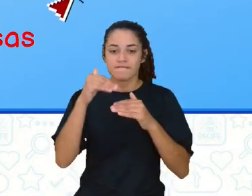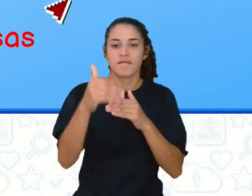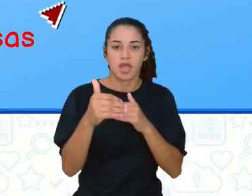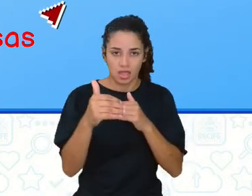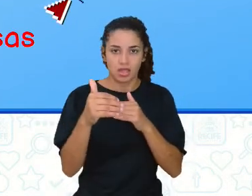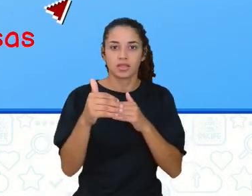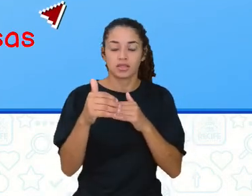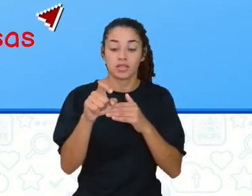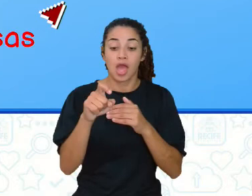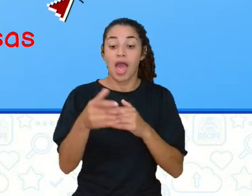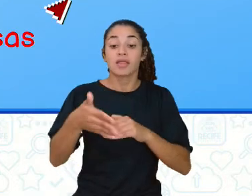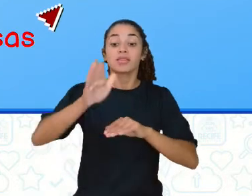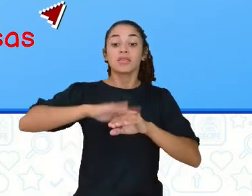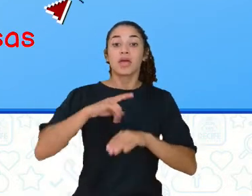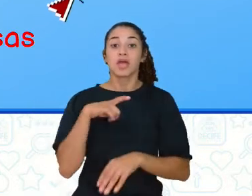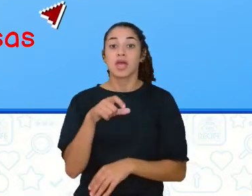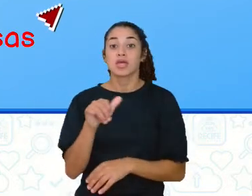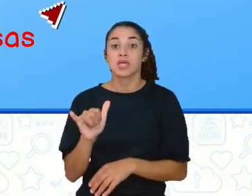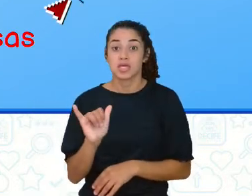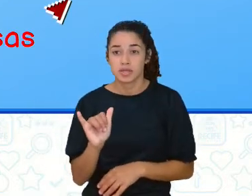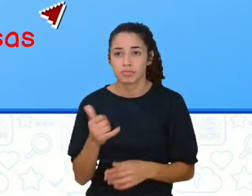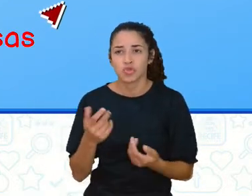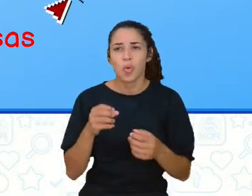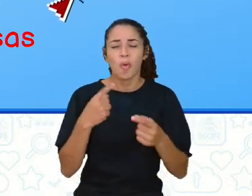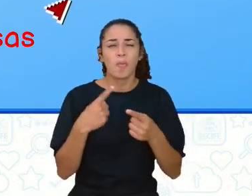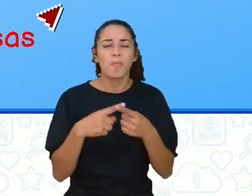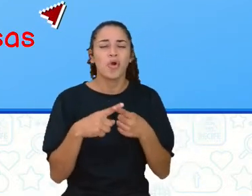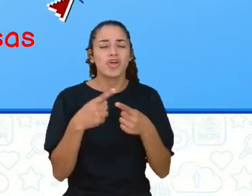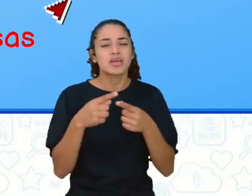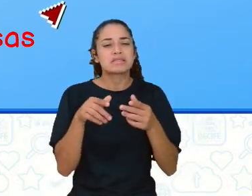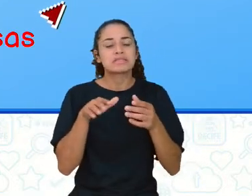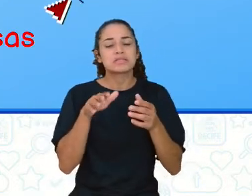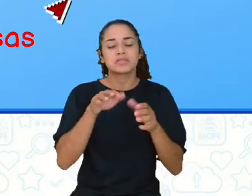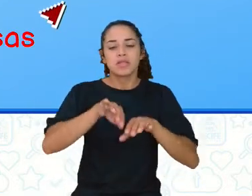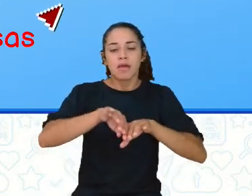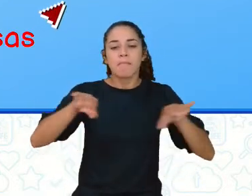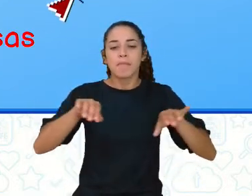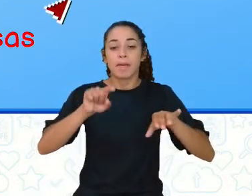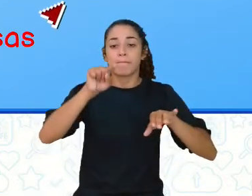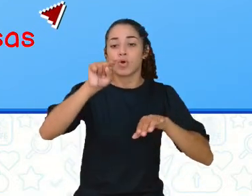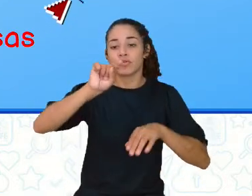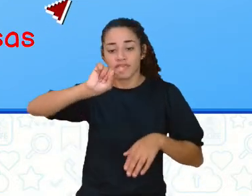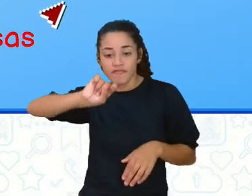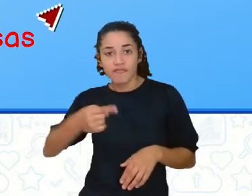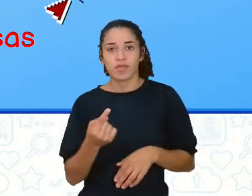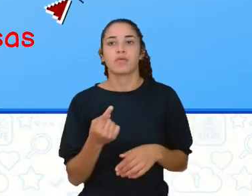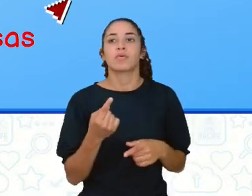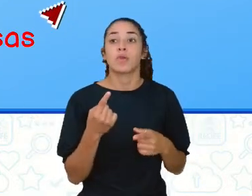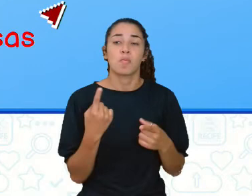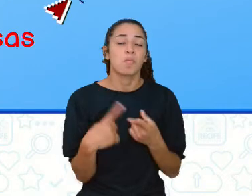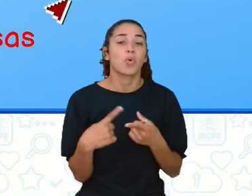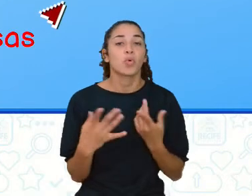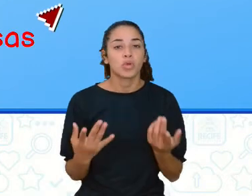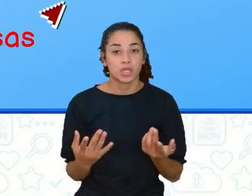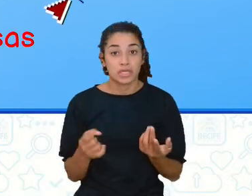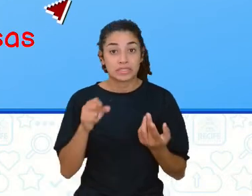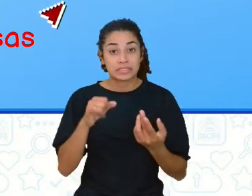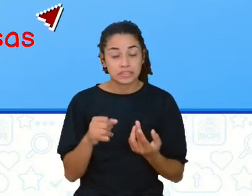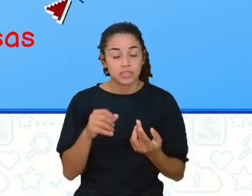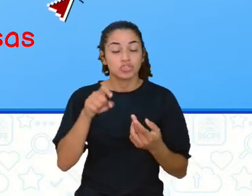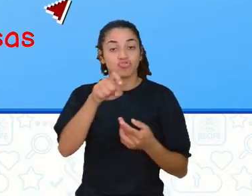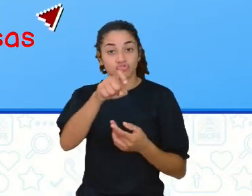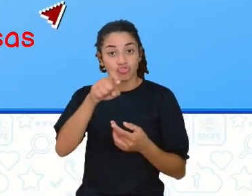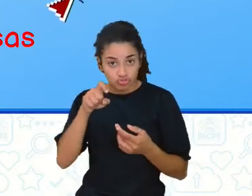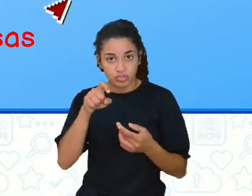que eu separo com ponto e vírgula e não só com a vírgula? Porque se a medida do X for uma medida